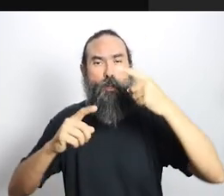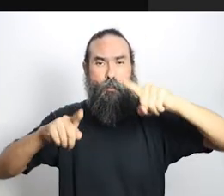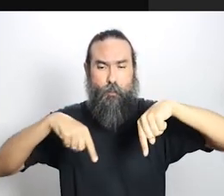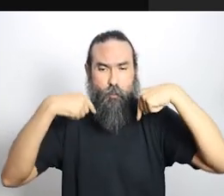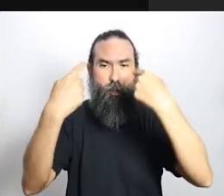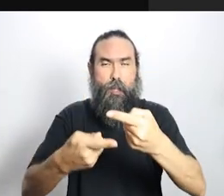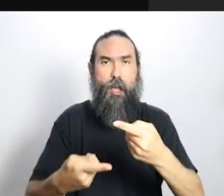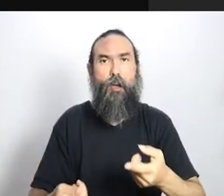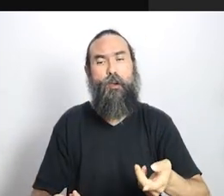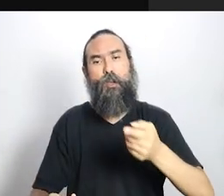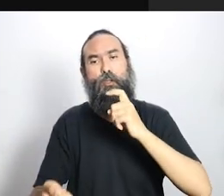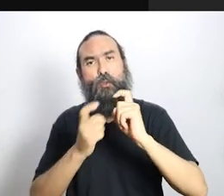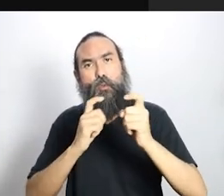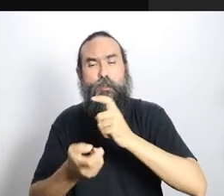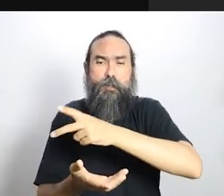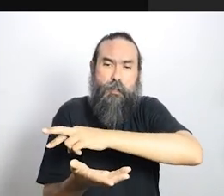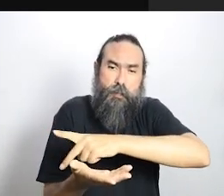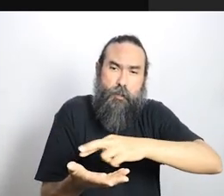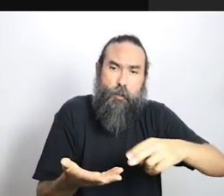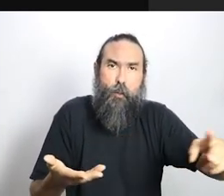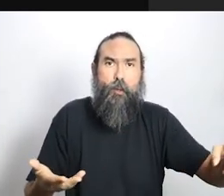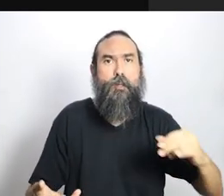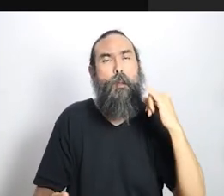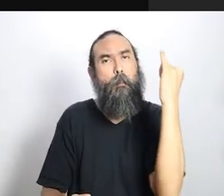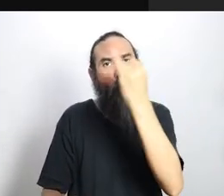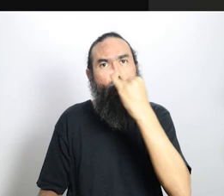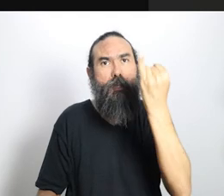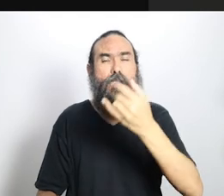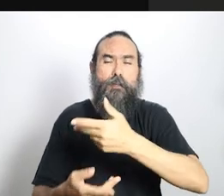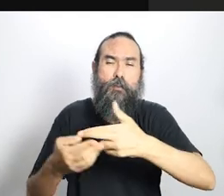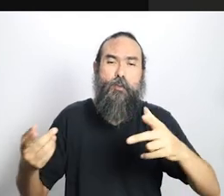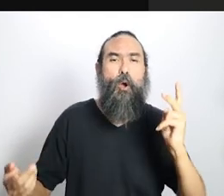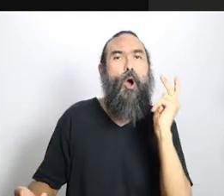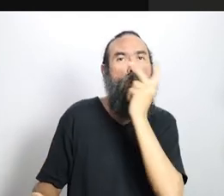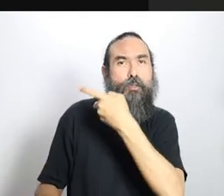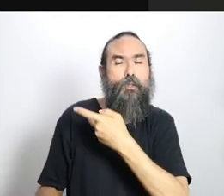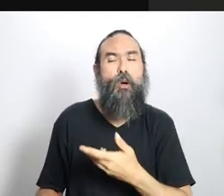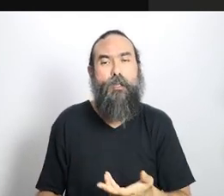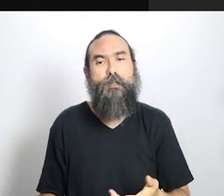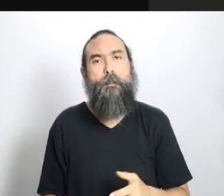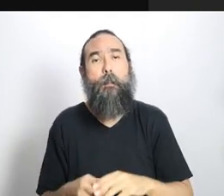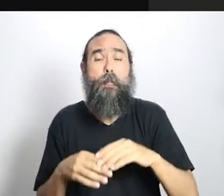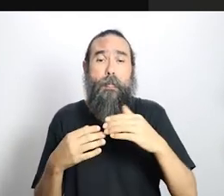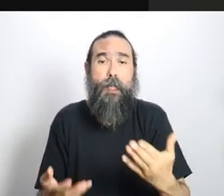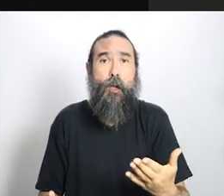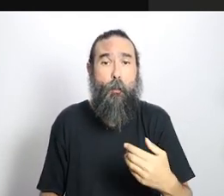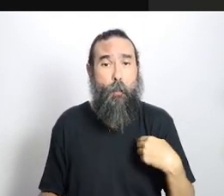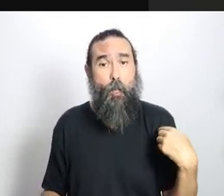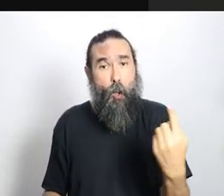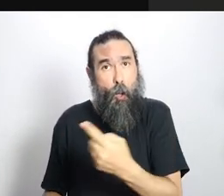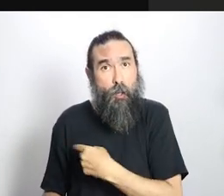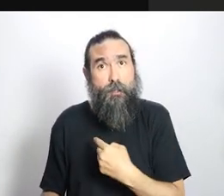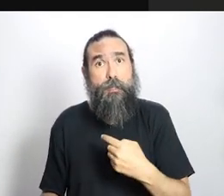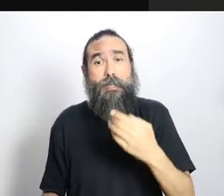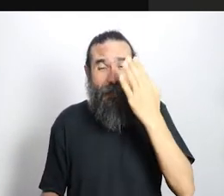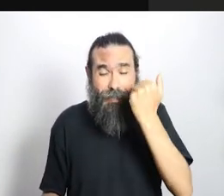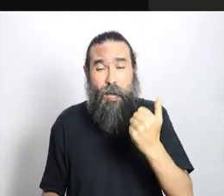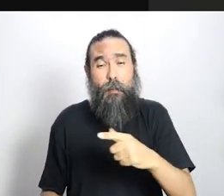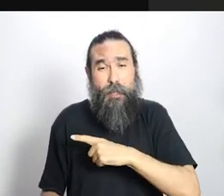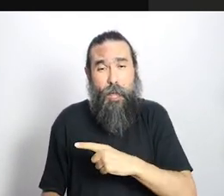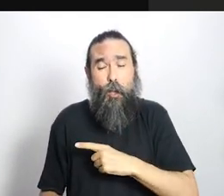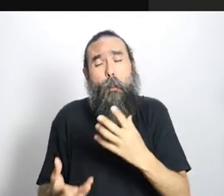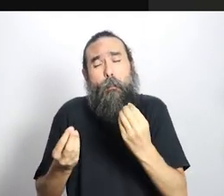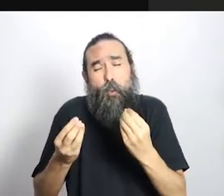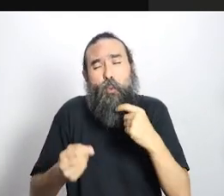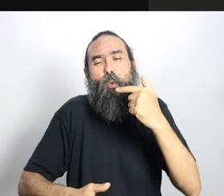temas gostosos e que dão... um afago no peito, e é isso. Acho que a gente está ciente que a gente tem muito